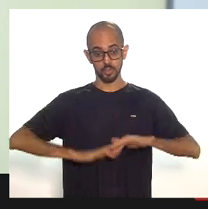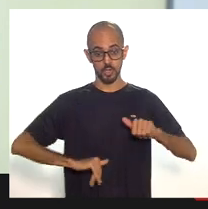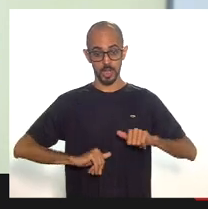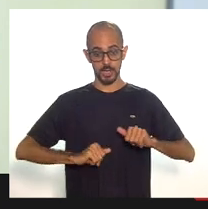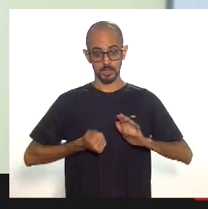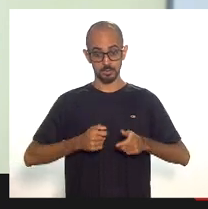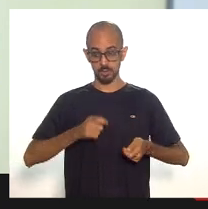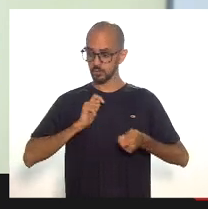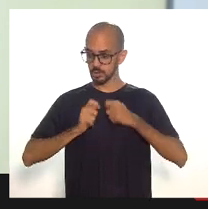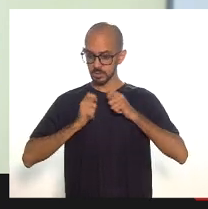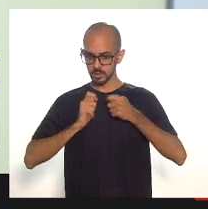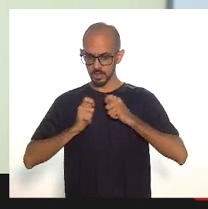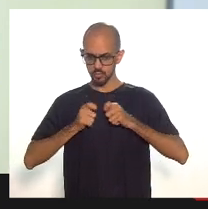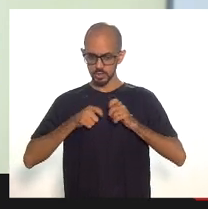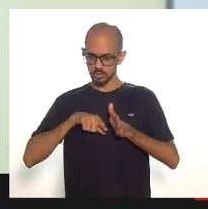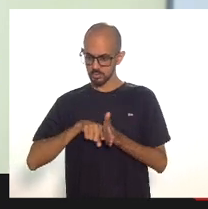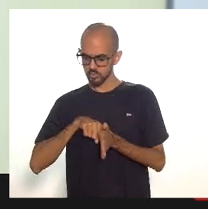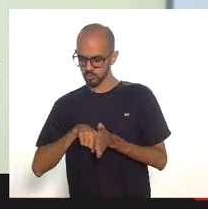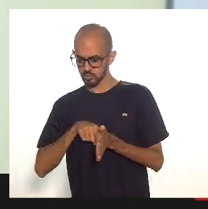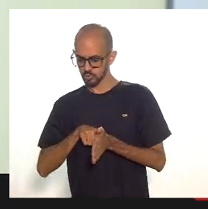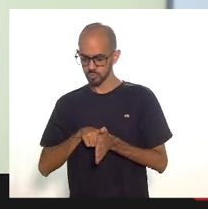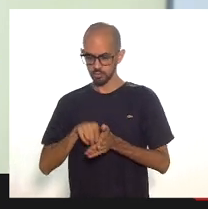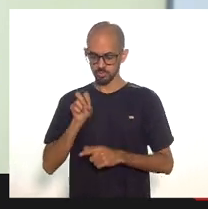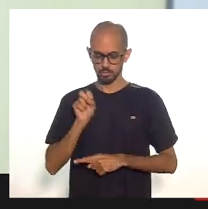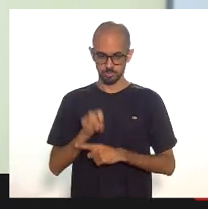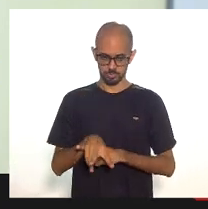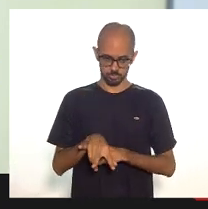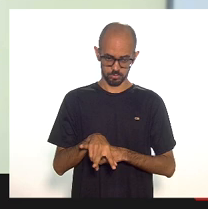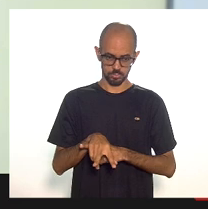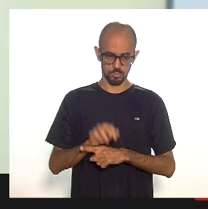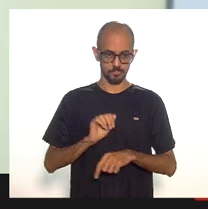para fazer os exames admissionais.